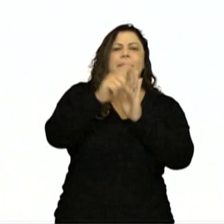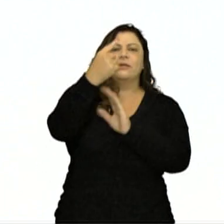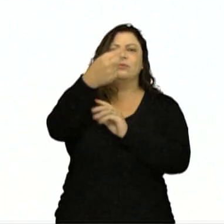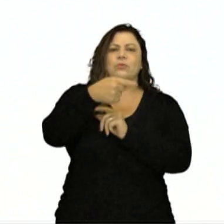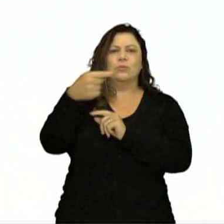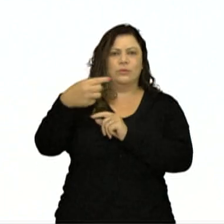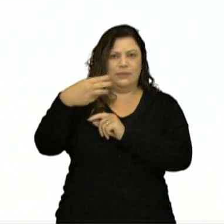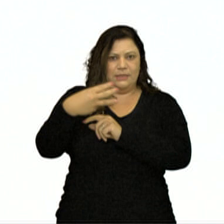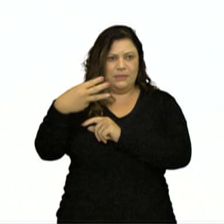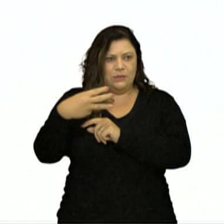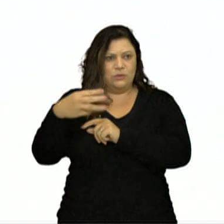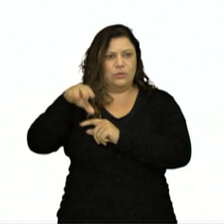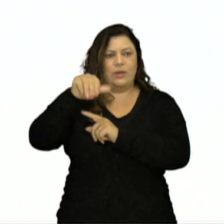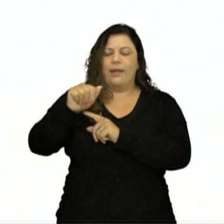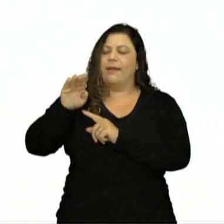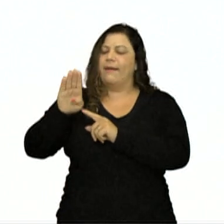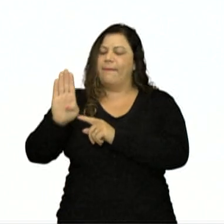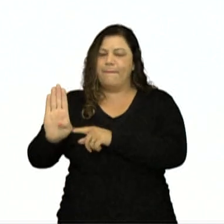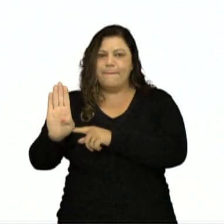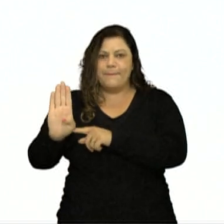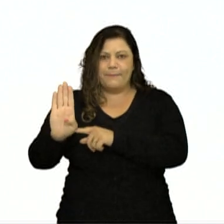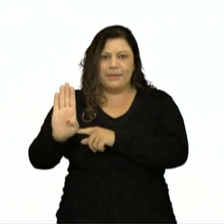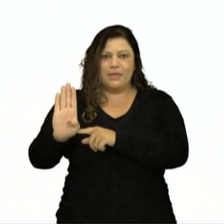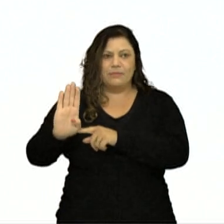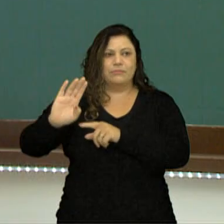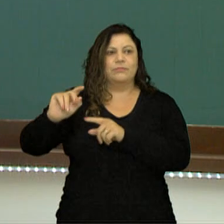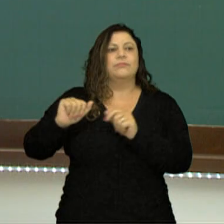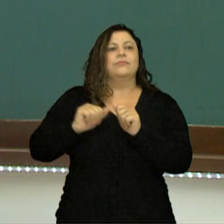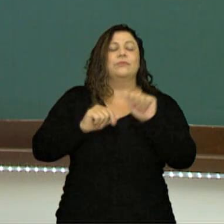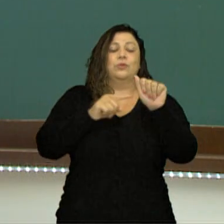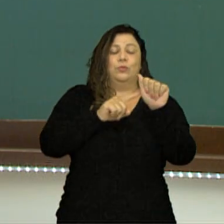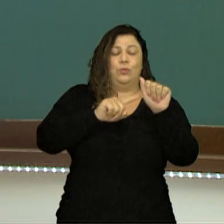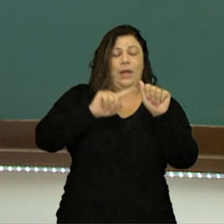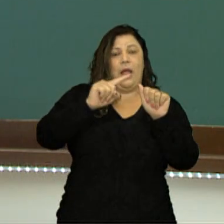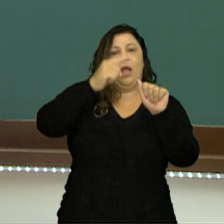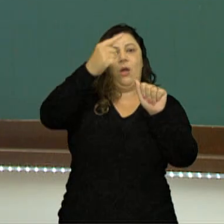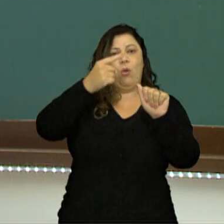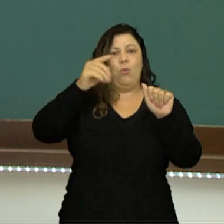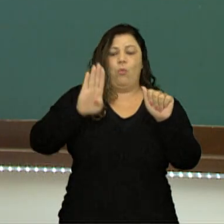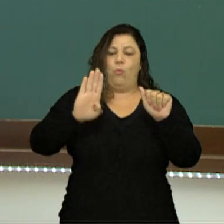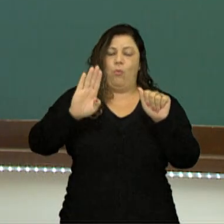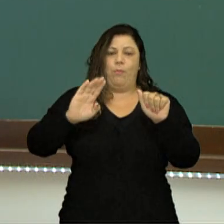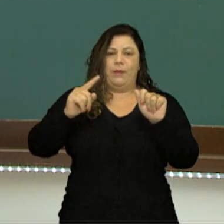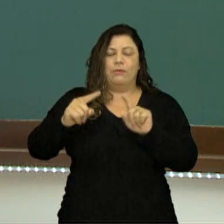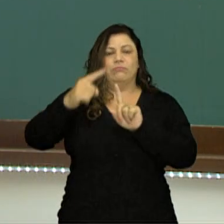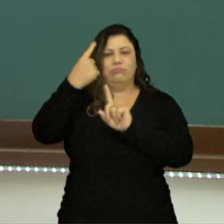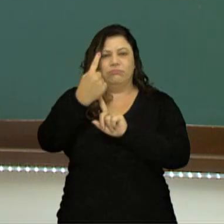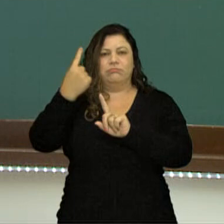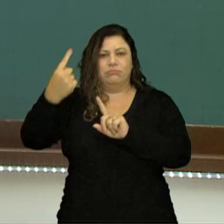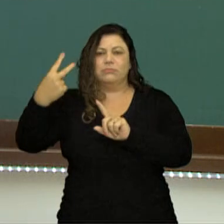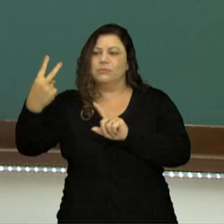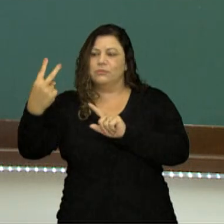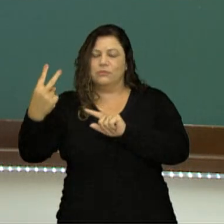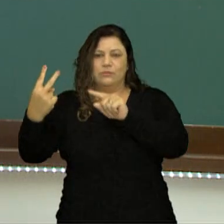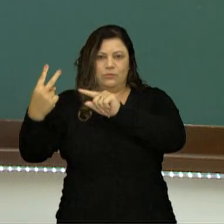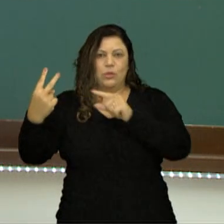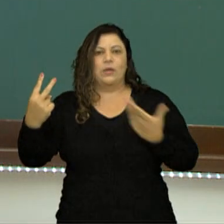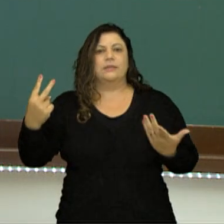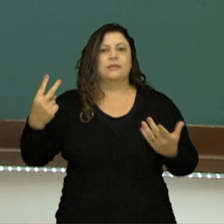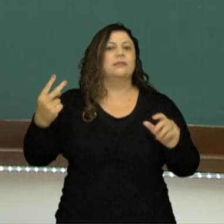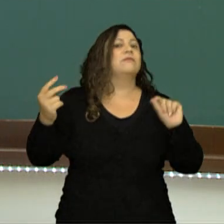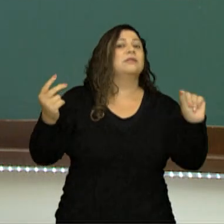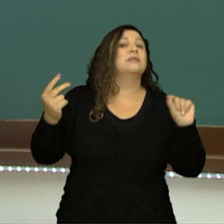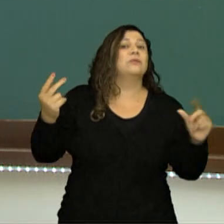AB? Bom, o A está elevado a 1, o B está elevado a 1, 1 mais 1 é 2. Então ele vai ser o